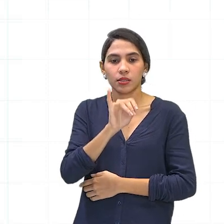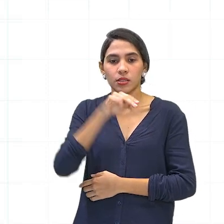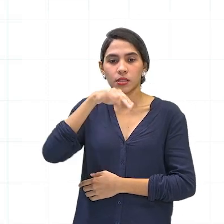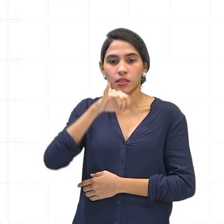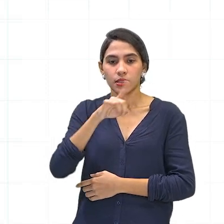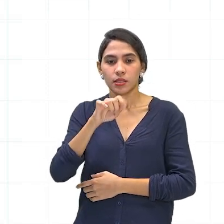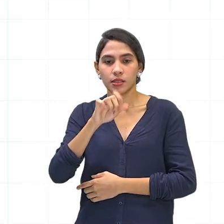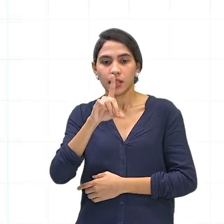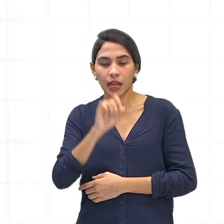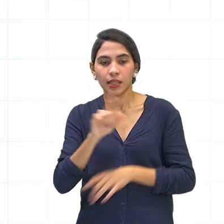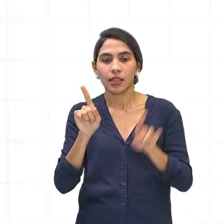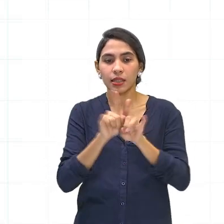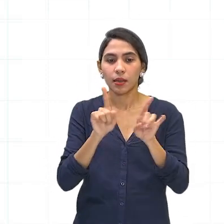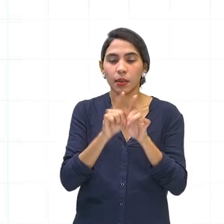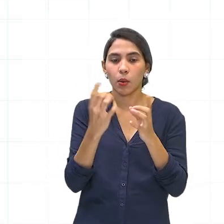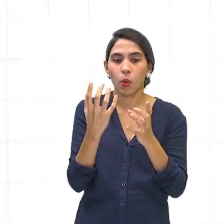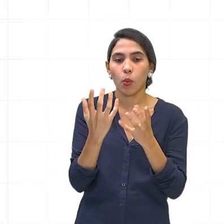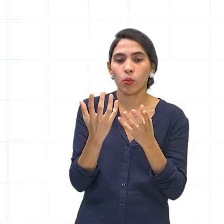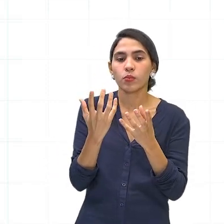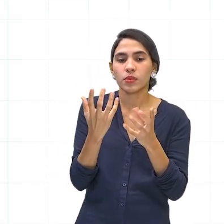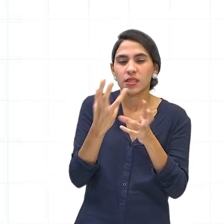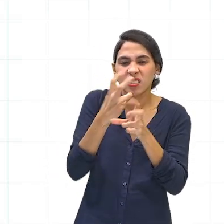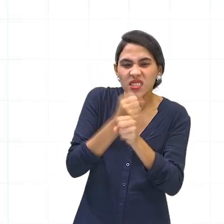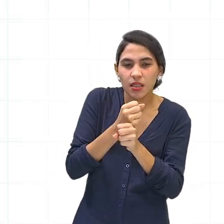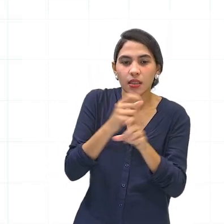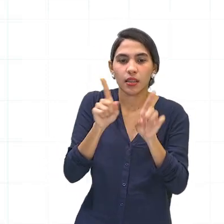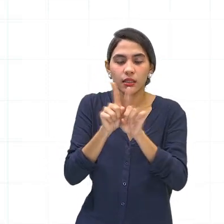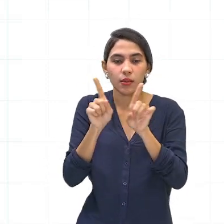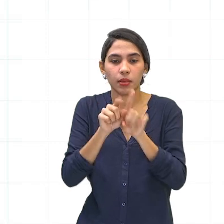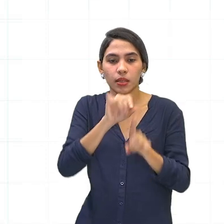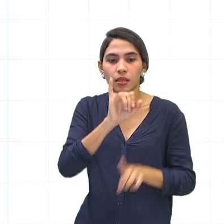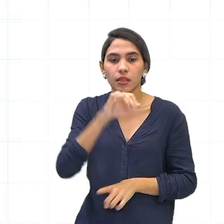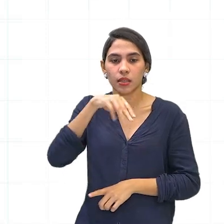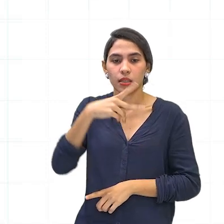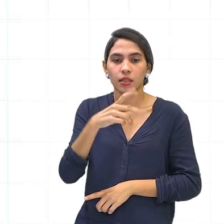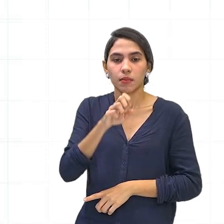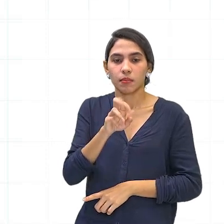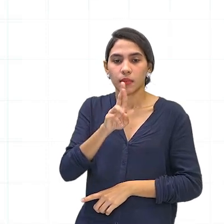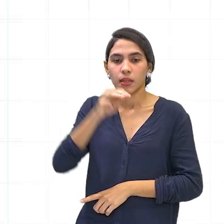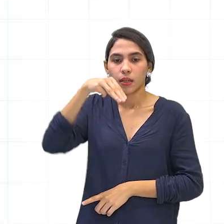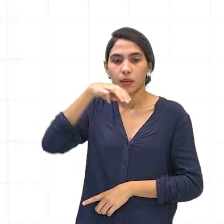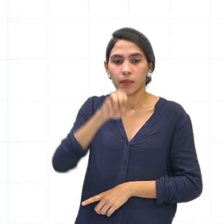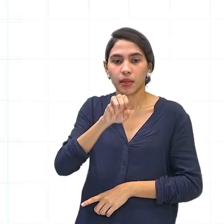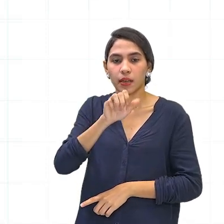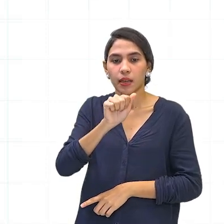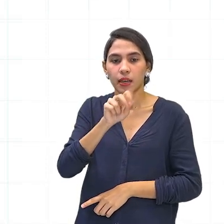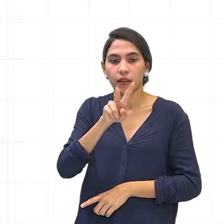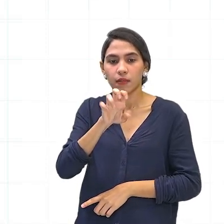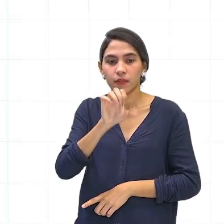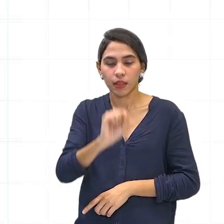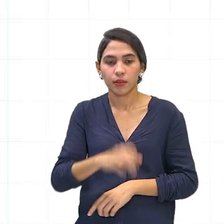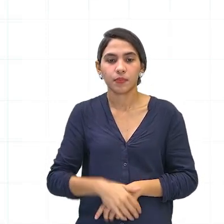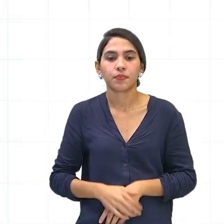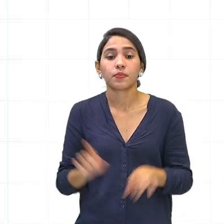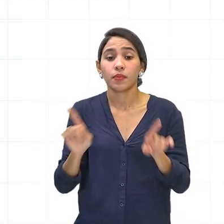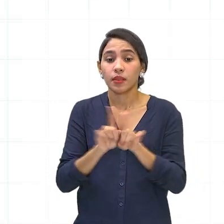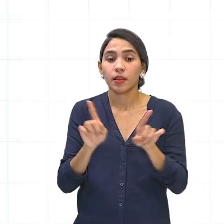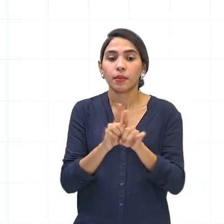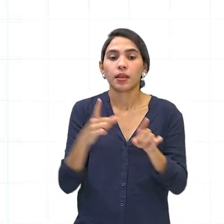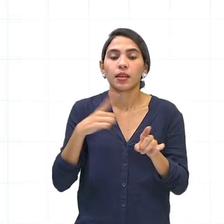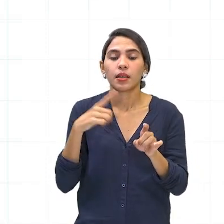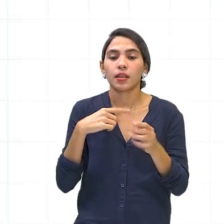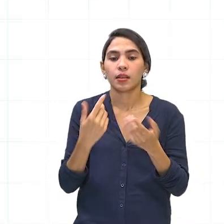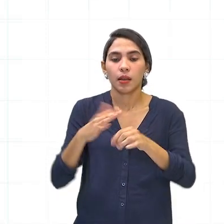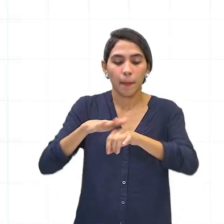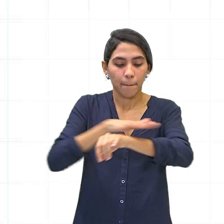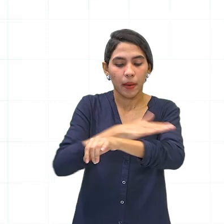impermeável. Algumas possuem glândulas uropigianas, né, que são glândulas produtoras ali de uma substância que eles vão utilizar para passar